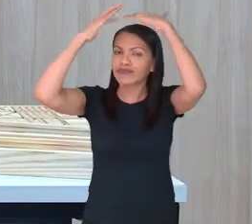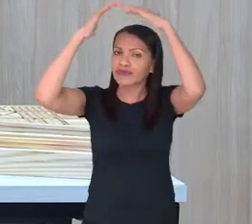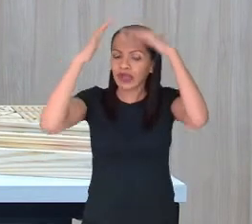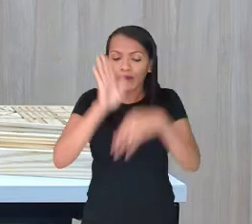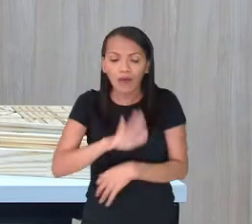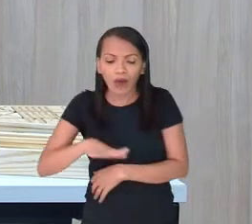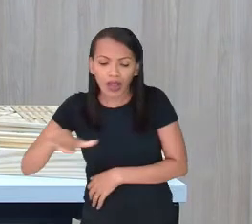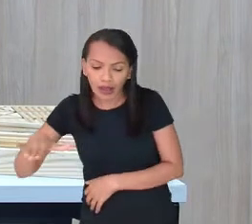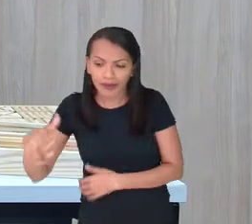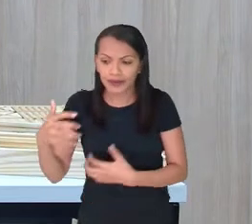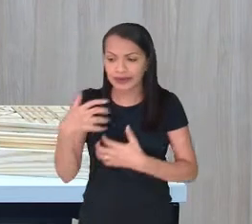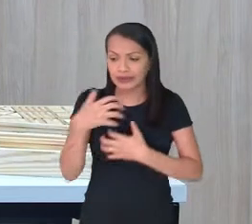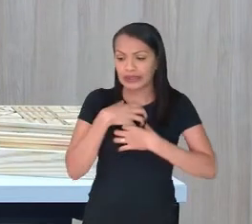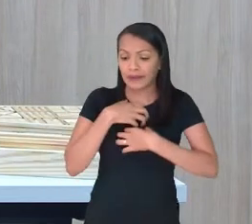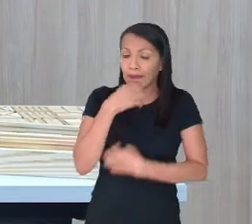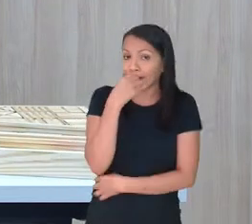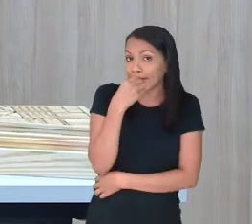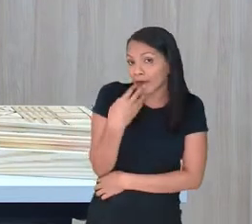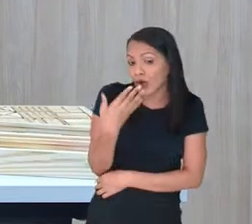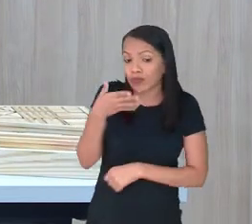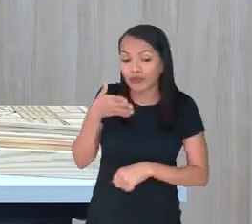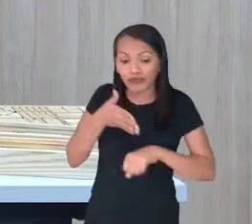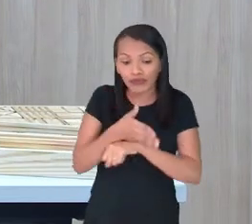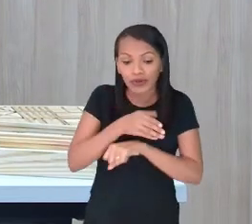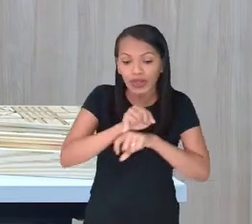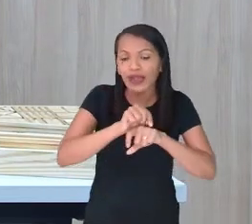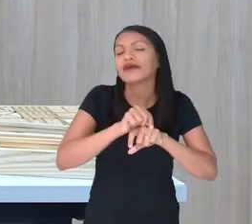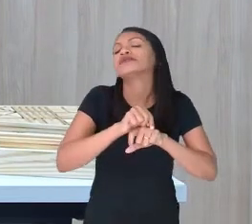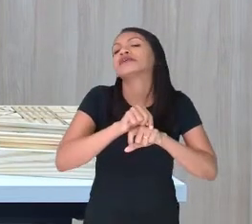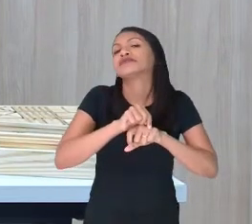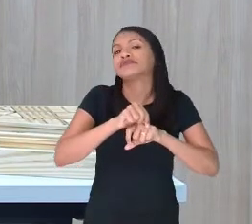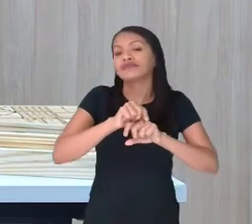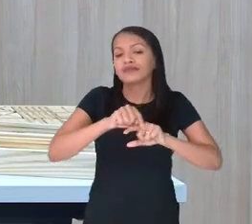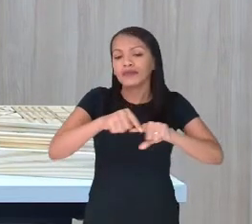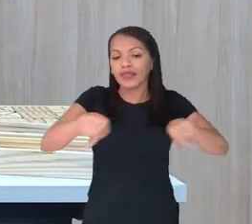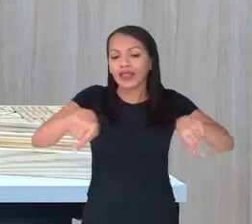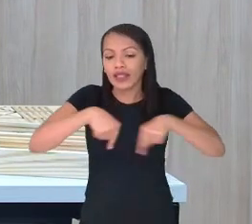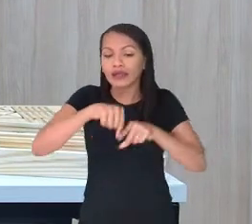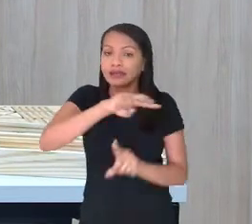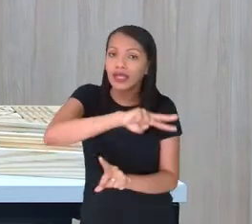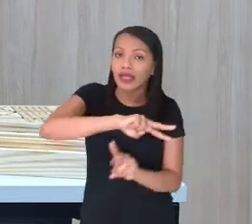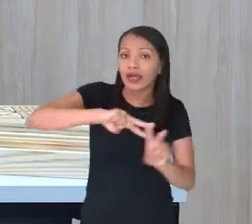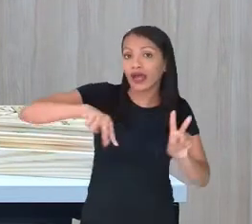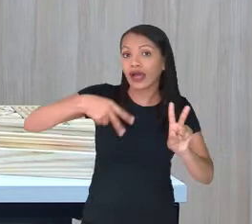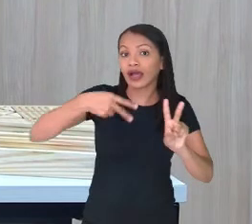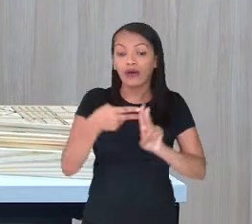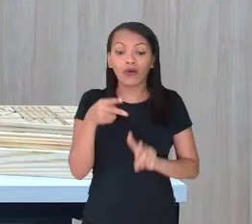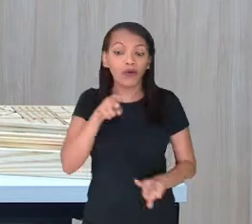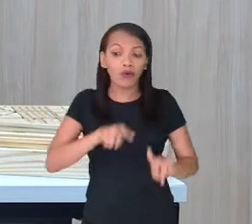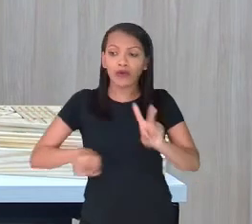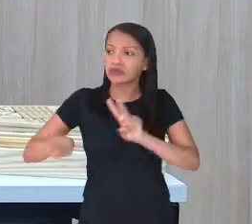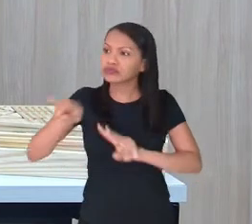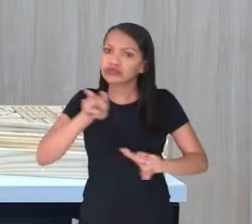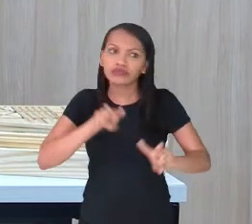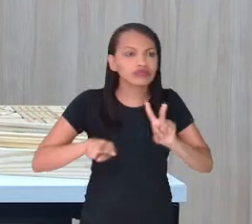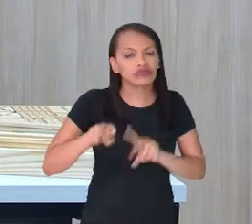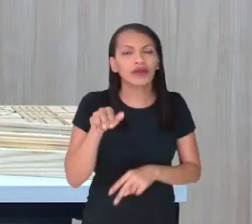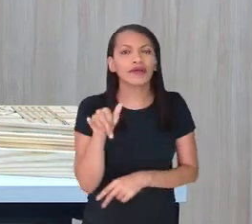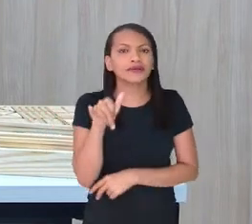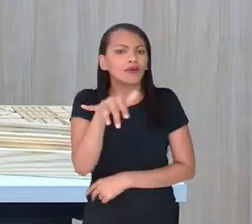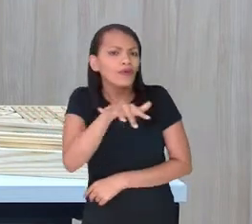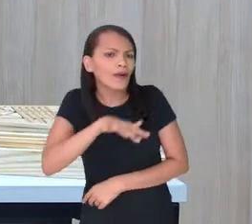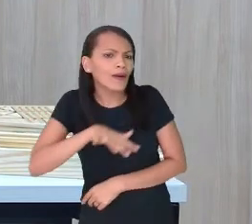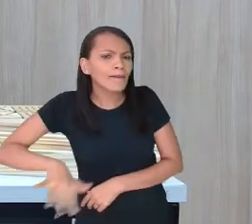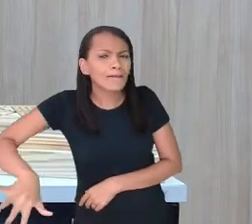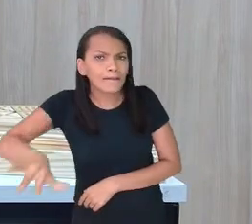um sentimento bom, quando ele entra na sala de recurso e ele olha aquele ambiente, se aquele ambiente é um